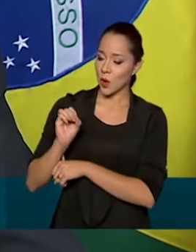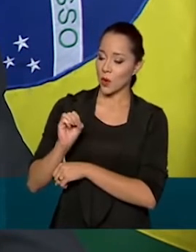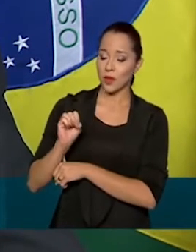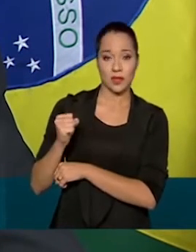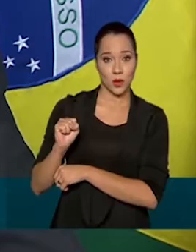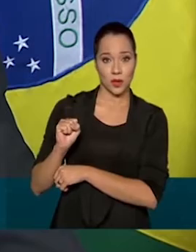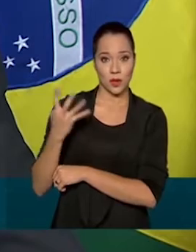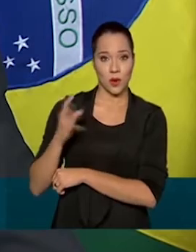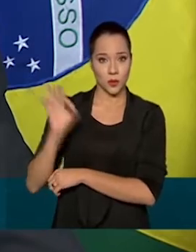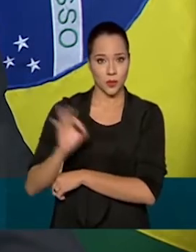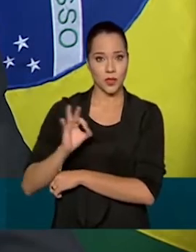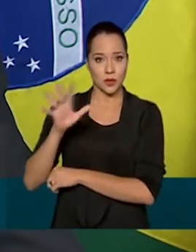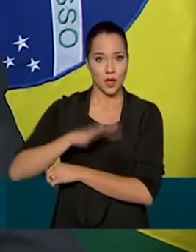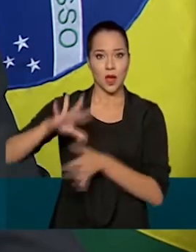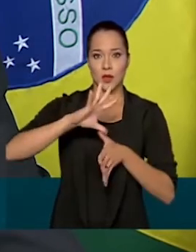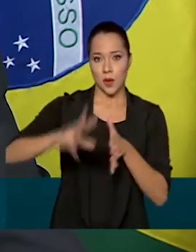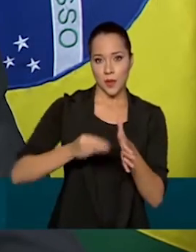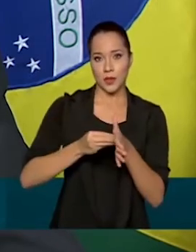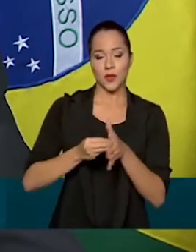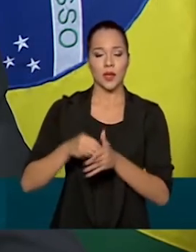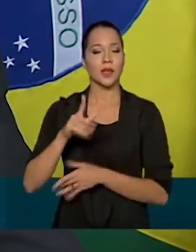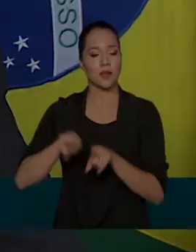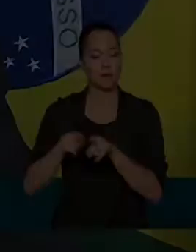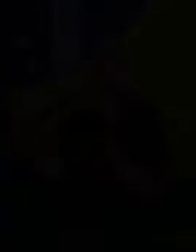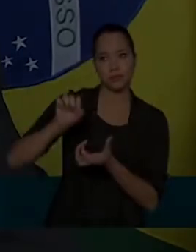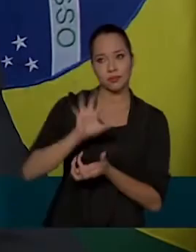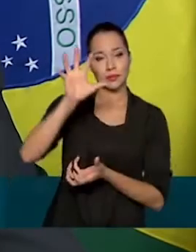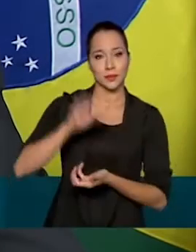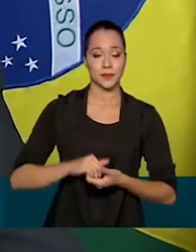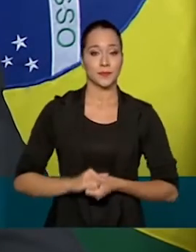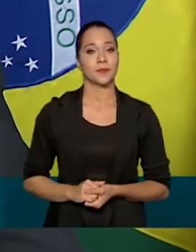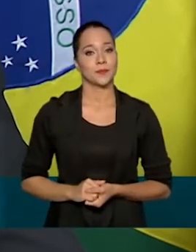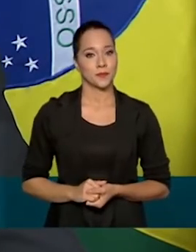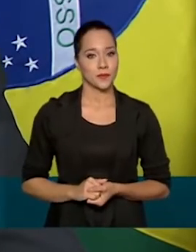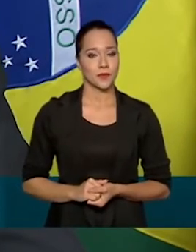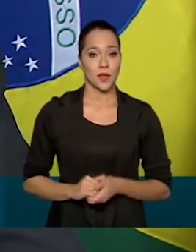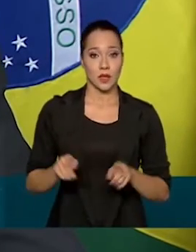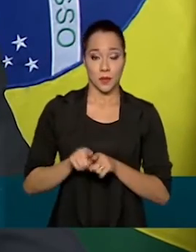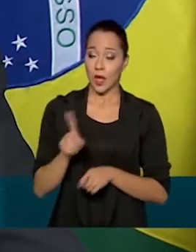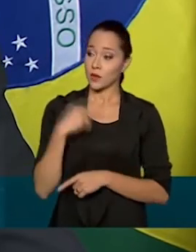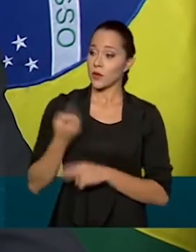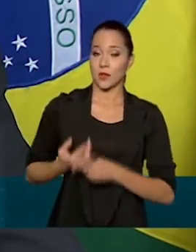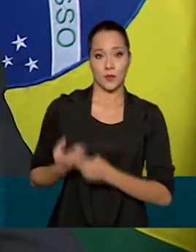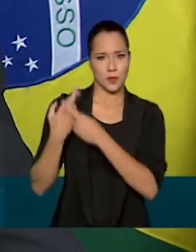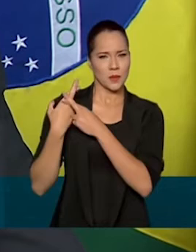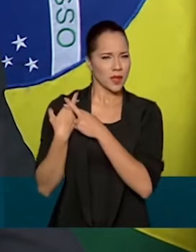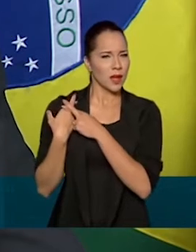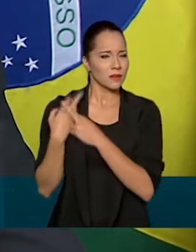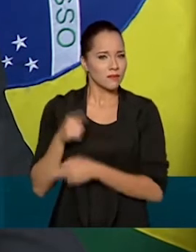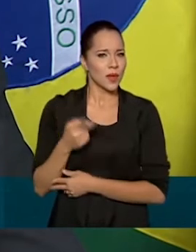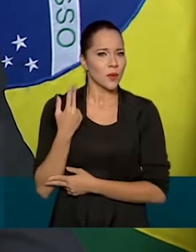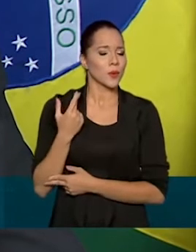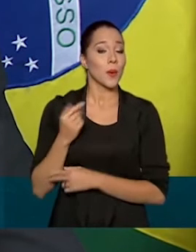nosso bioma amazônico e doze por cento da água doce da terra a luz de nossas responsabilidades comuns